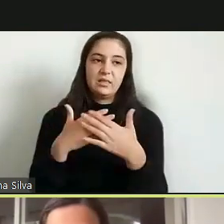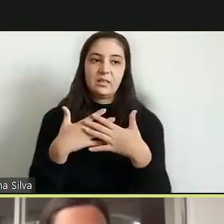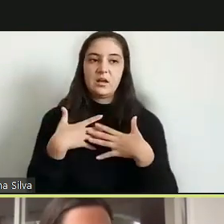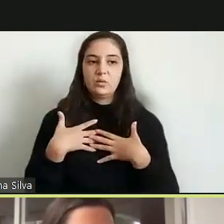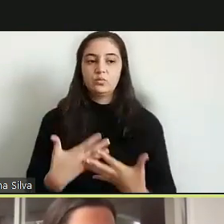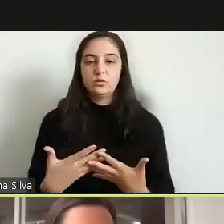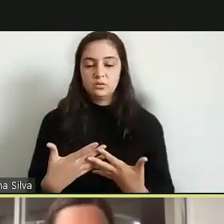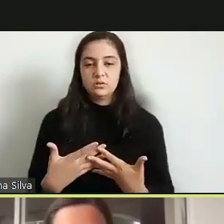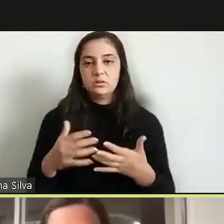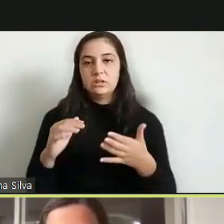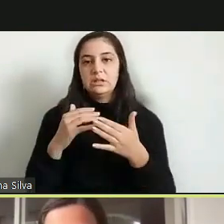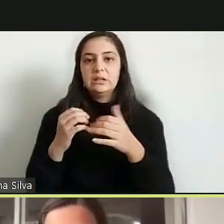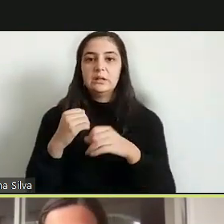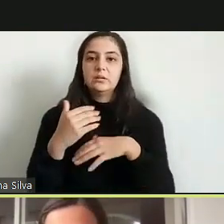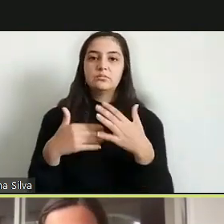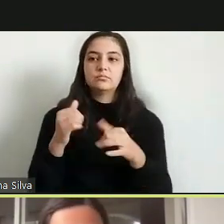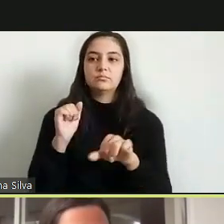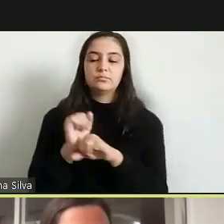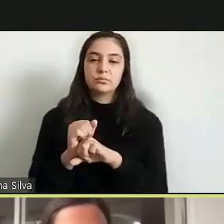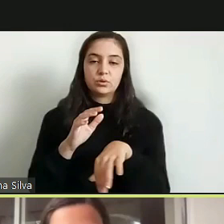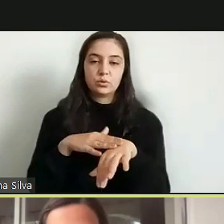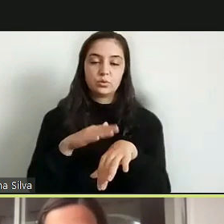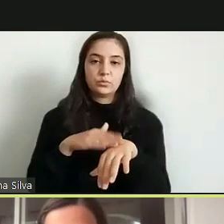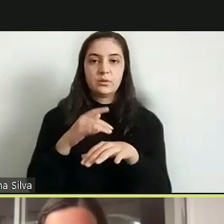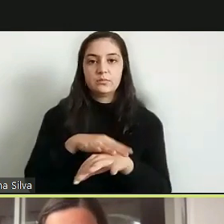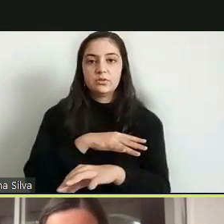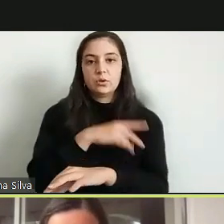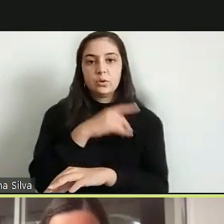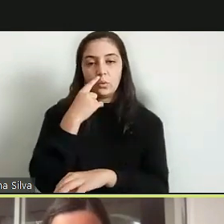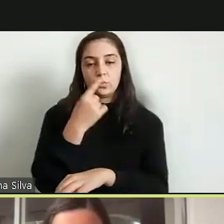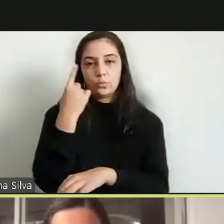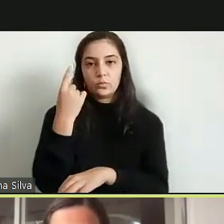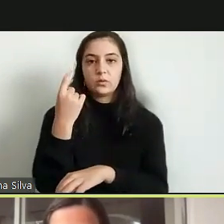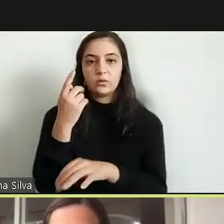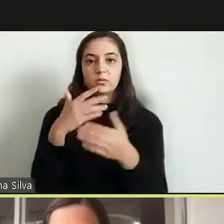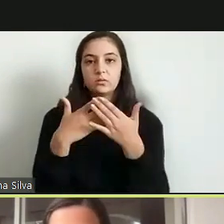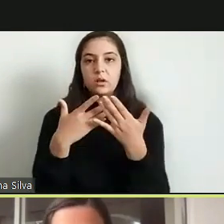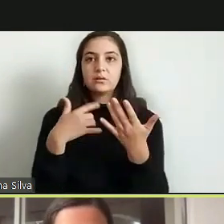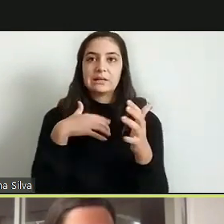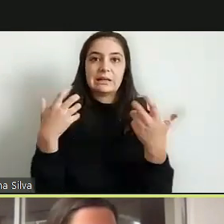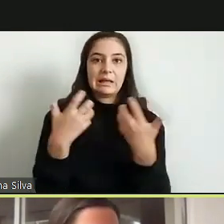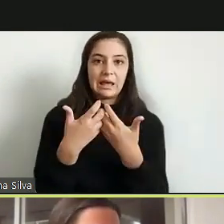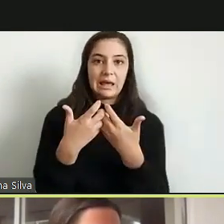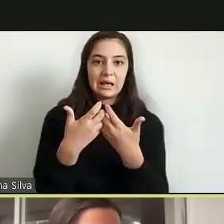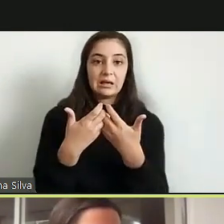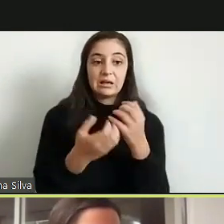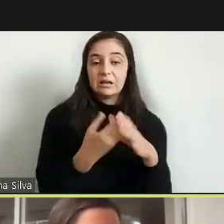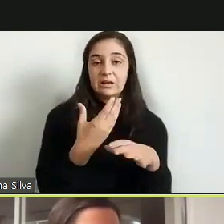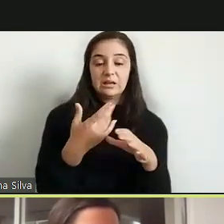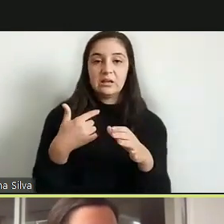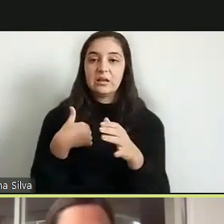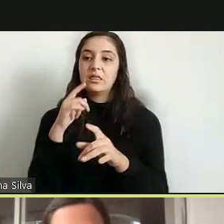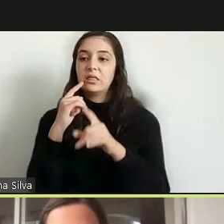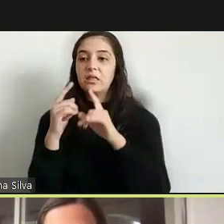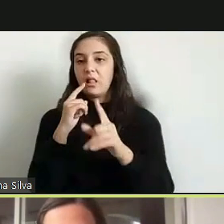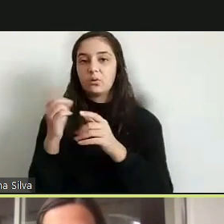é contraproducente, porque a administração pública aí começa a criar uma guerra em vez de criar um